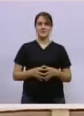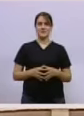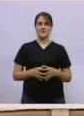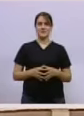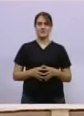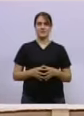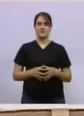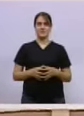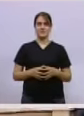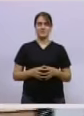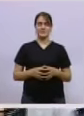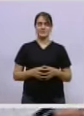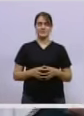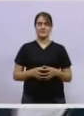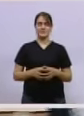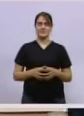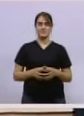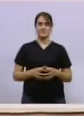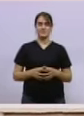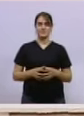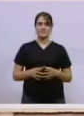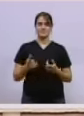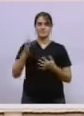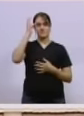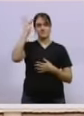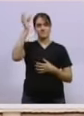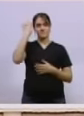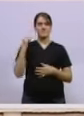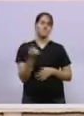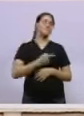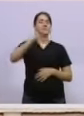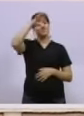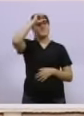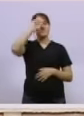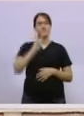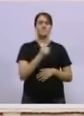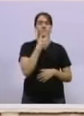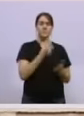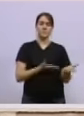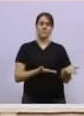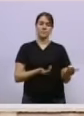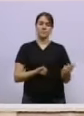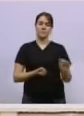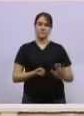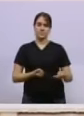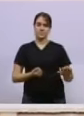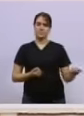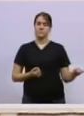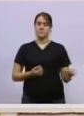benefício no futuro. É igual na filosofia, a gente aprende que um rapazinho, quando era